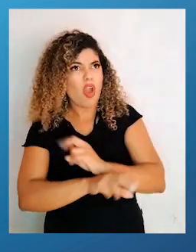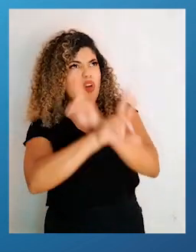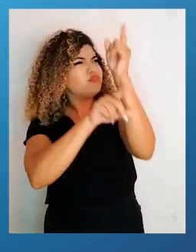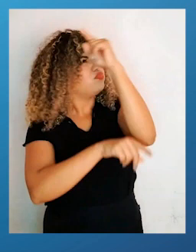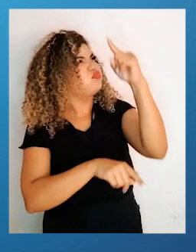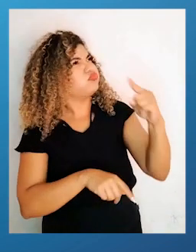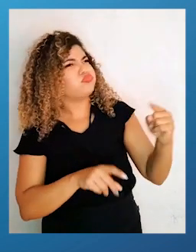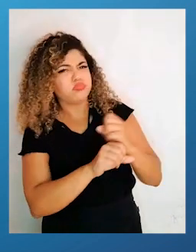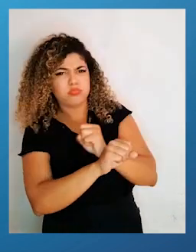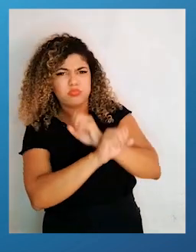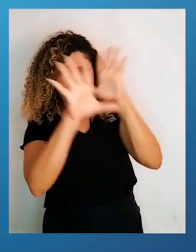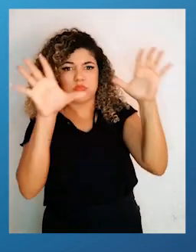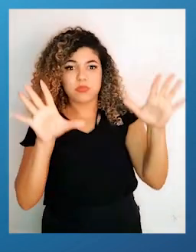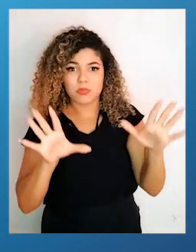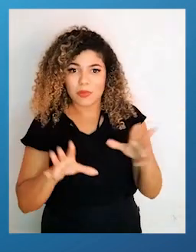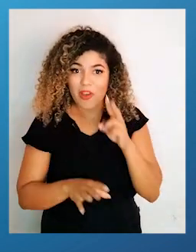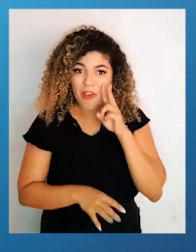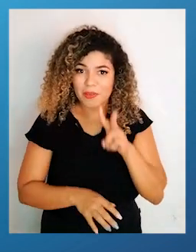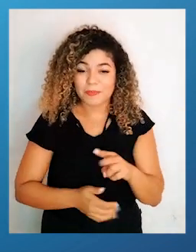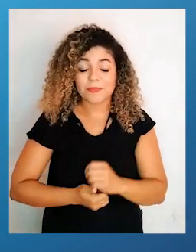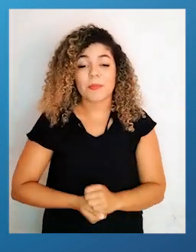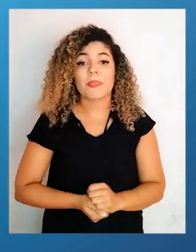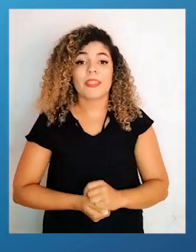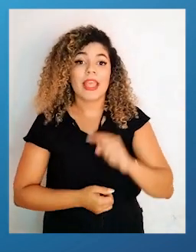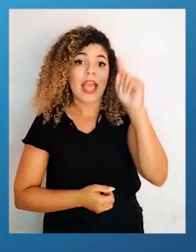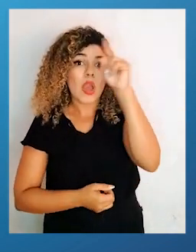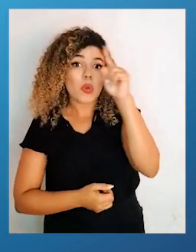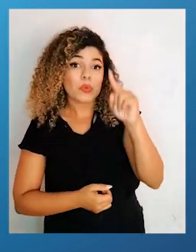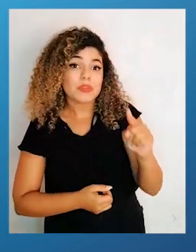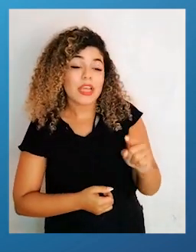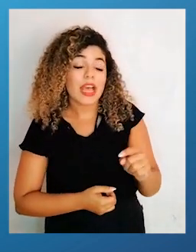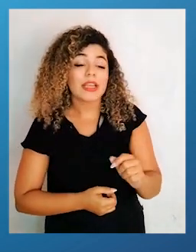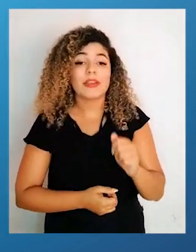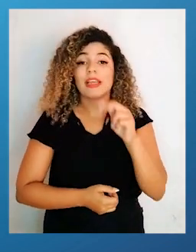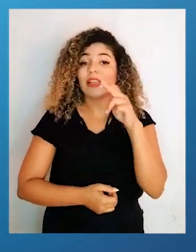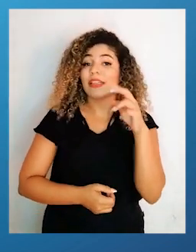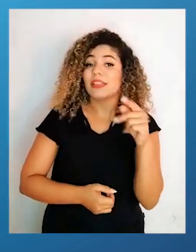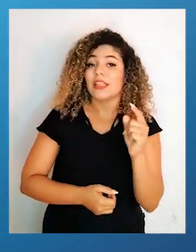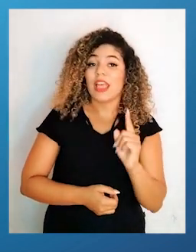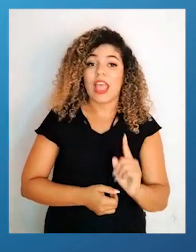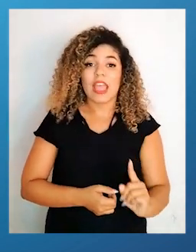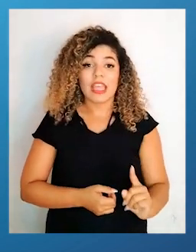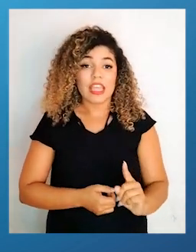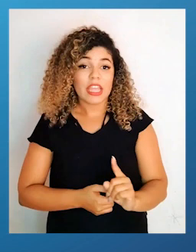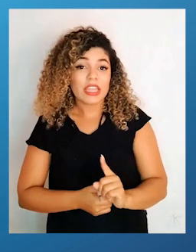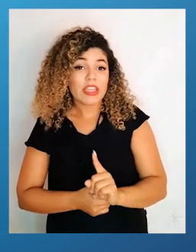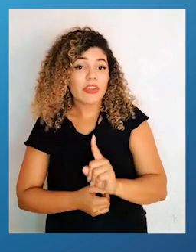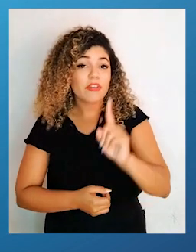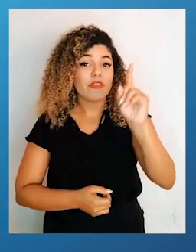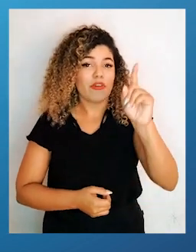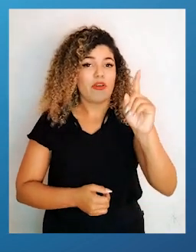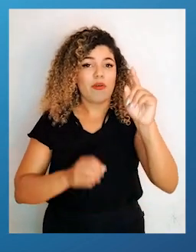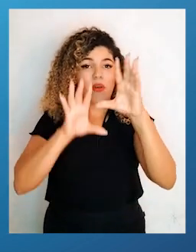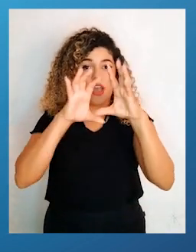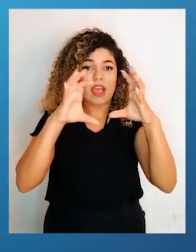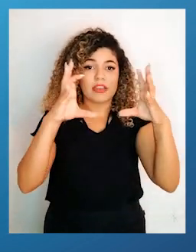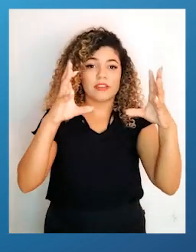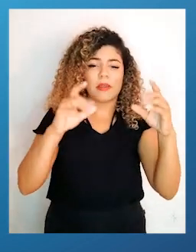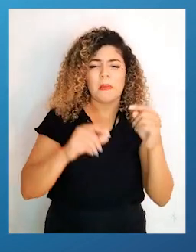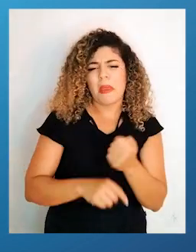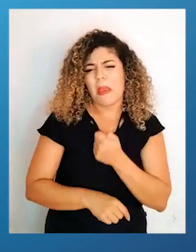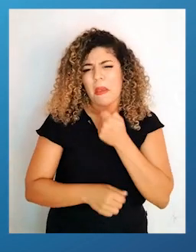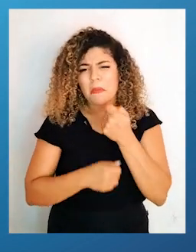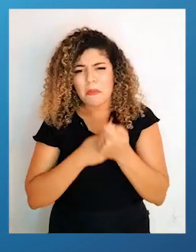tempestades. Os raios ascendentes são aqueles que sobem em direção às nuvens, mas eles são pouco frequentes.